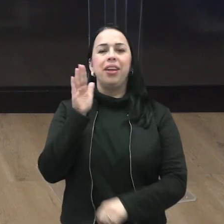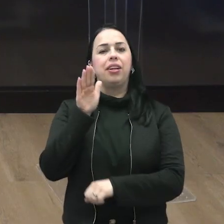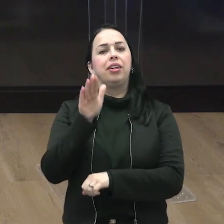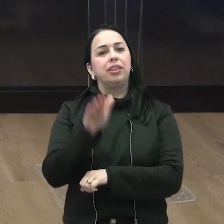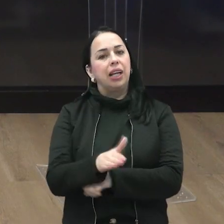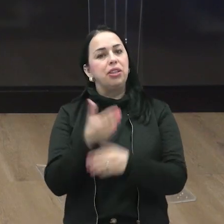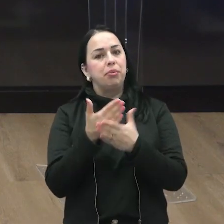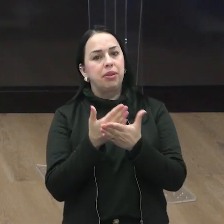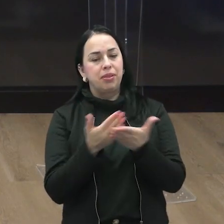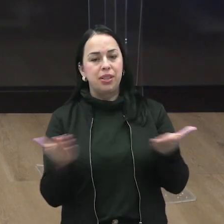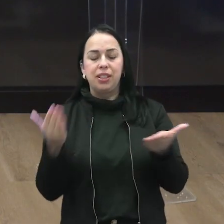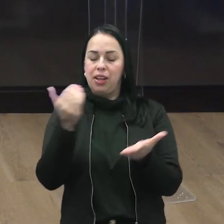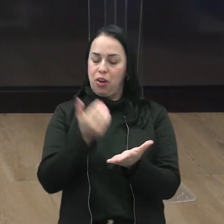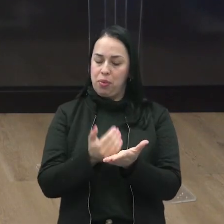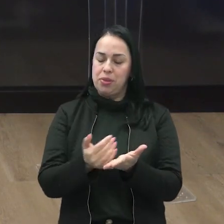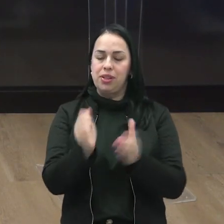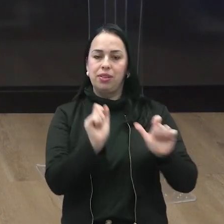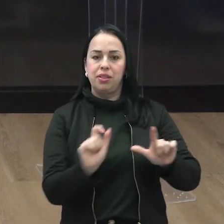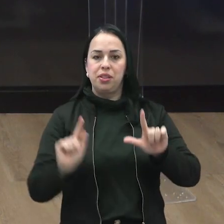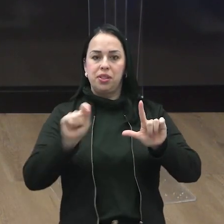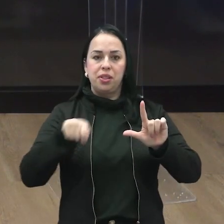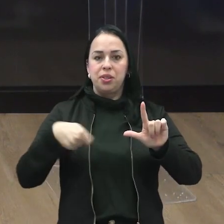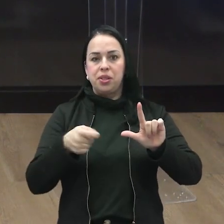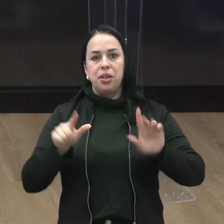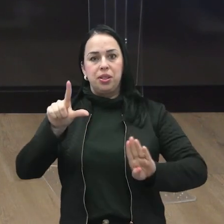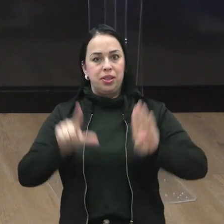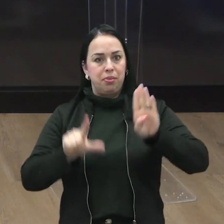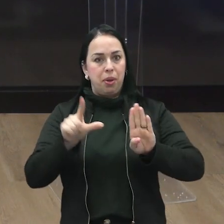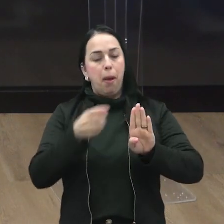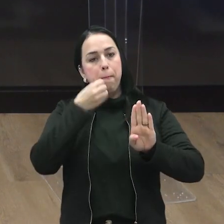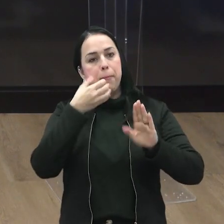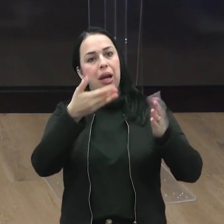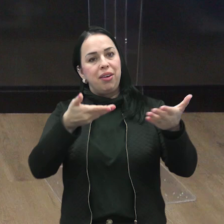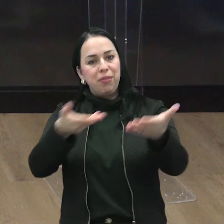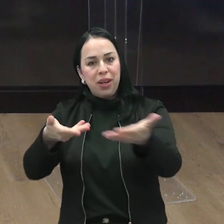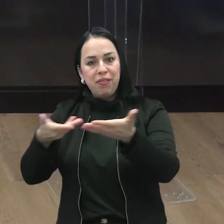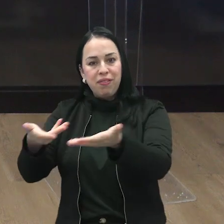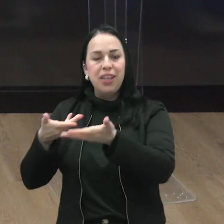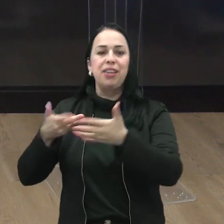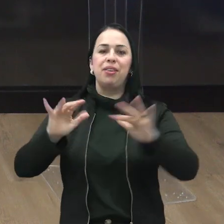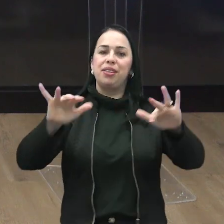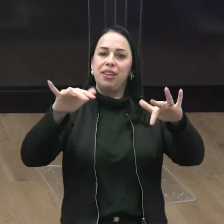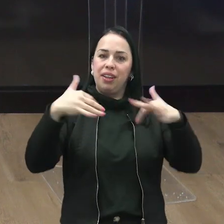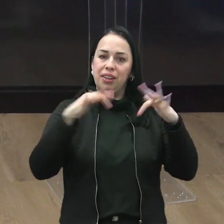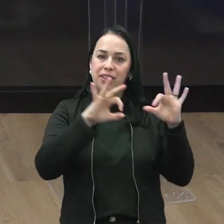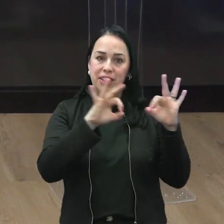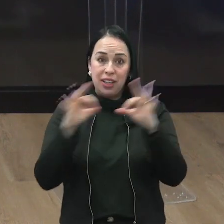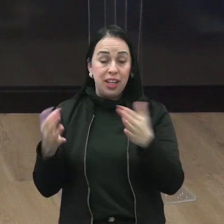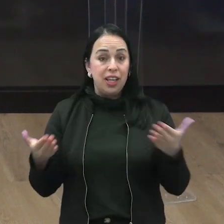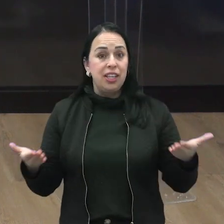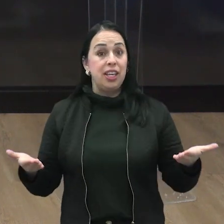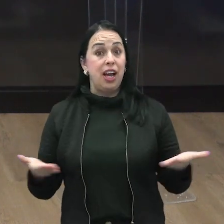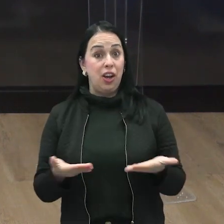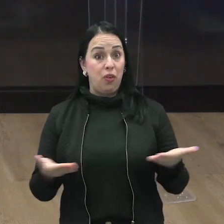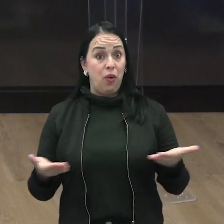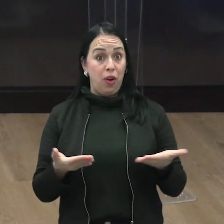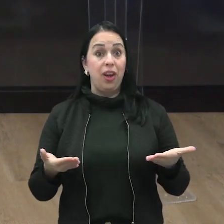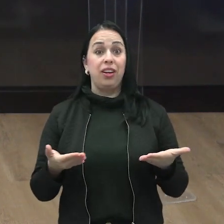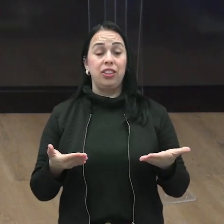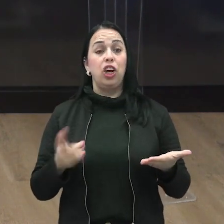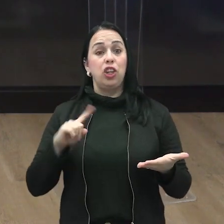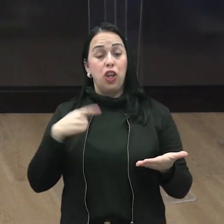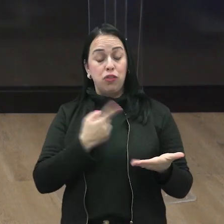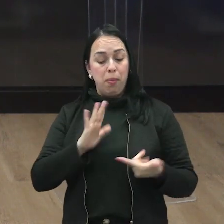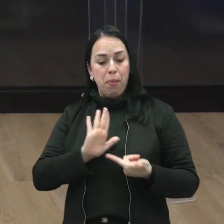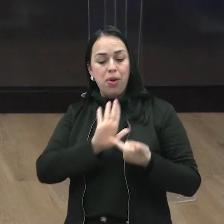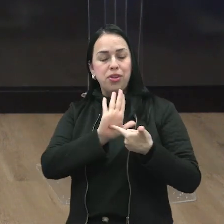Ótima tarde para você. Está no ar o Boletim Legislativo. Seja bem-vinda, seja bem-vindo. A partir de agora, seguimos juntos